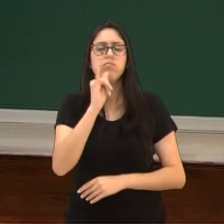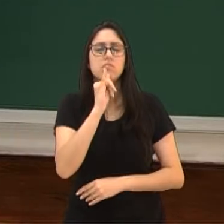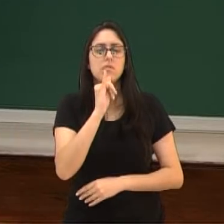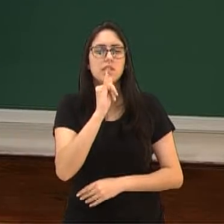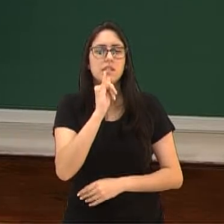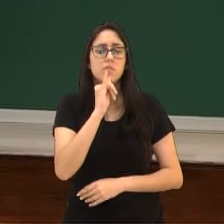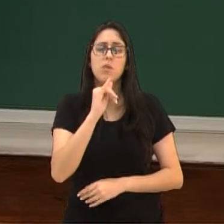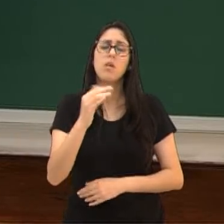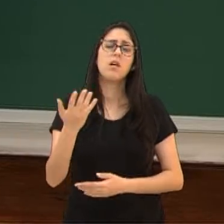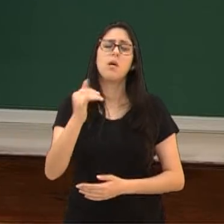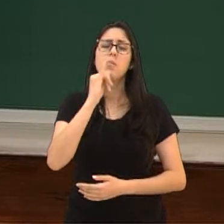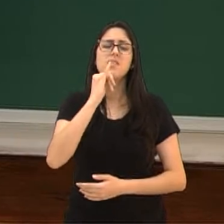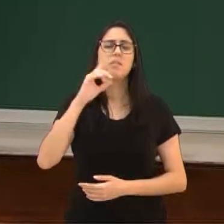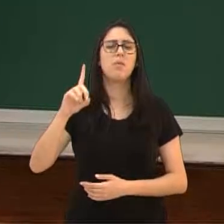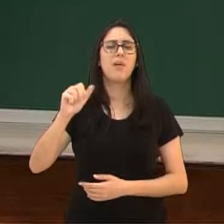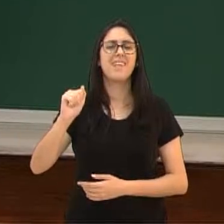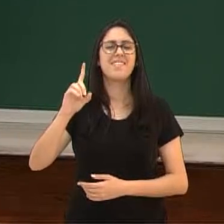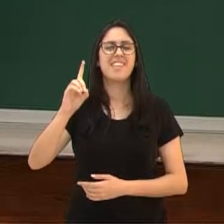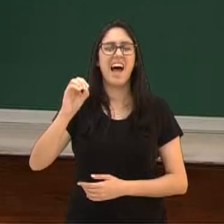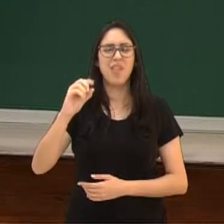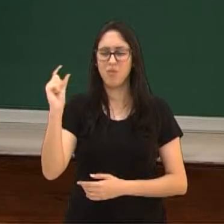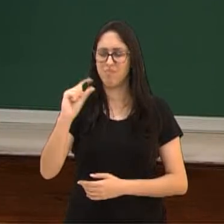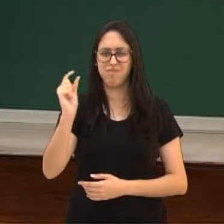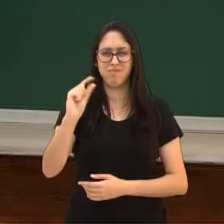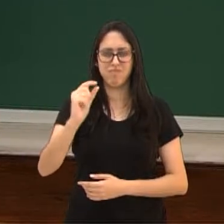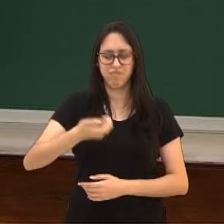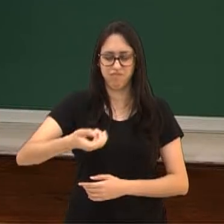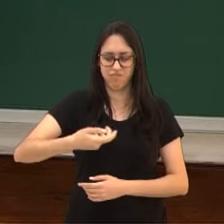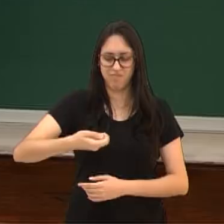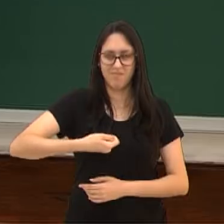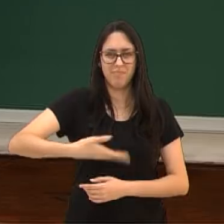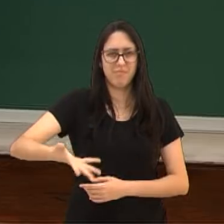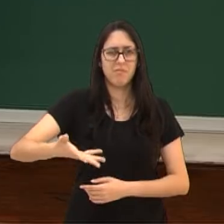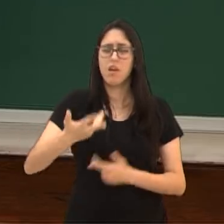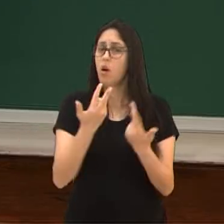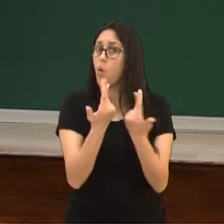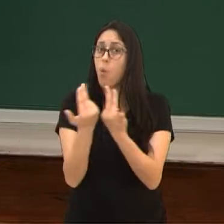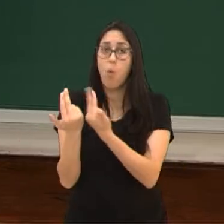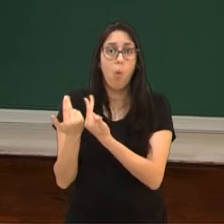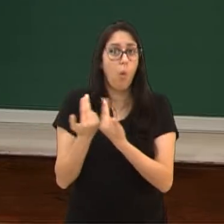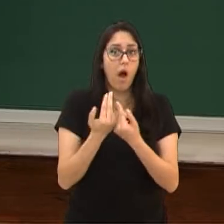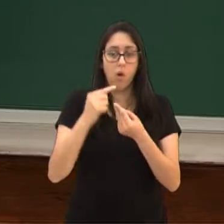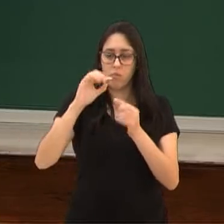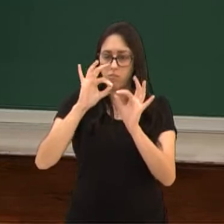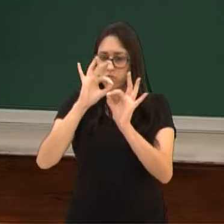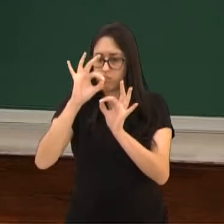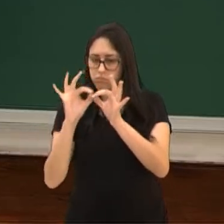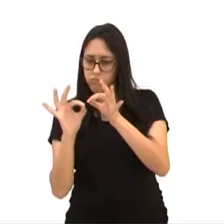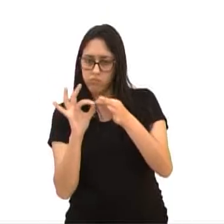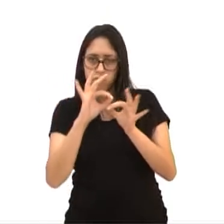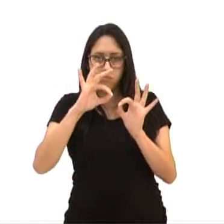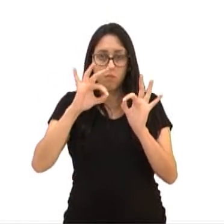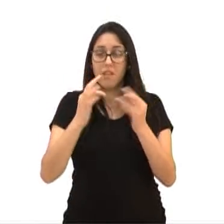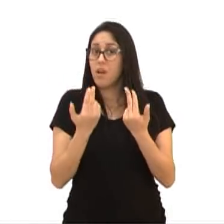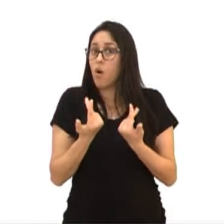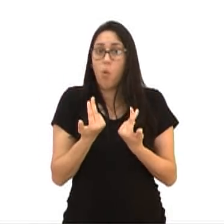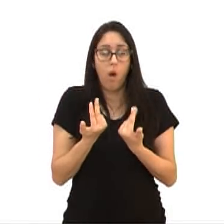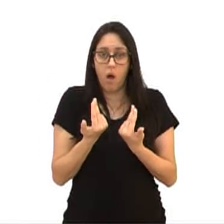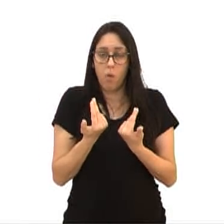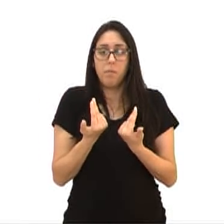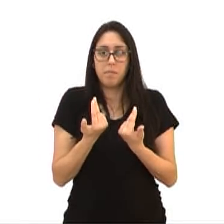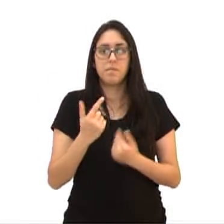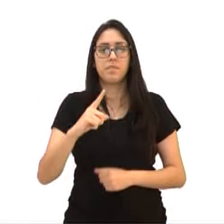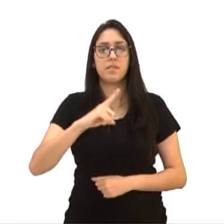o dadinho lá do teu jogo, lá de tabuleiro, ok? Ele é bem certinho, todas as medidas iguais. Cada cubo que compõe